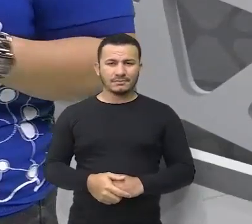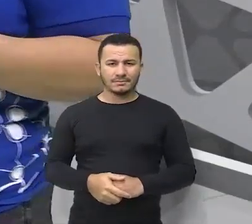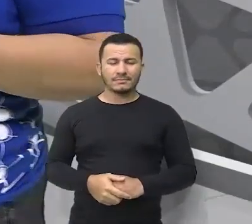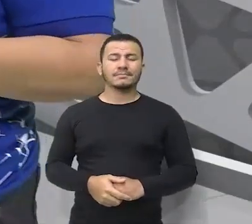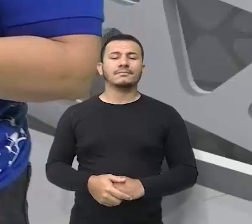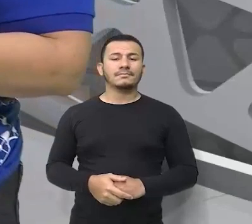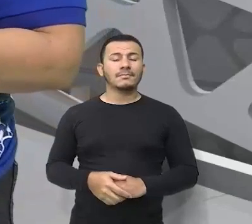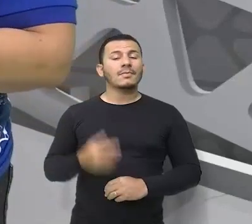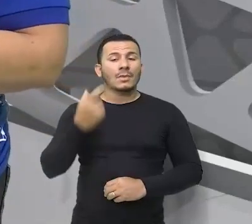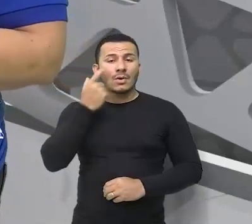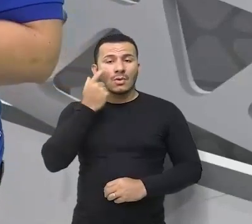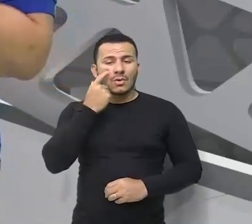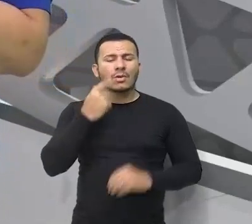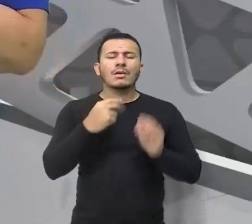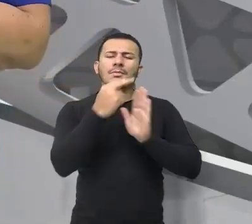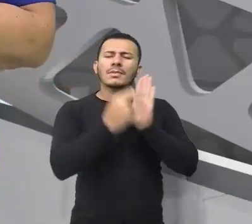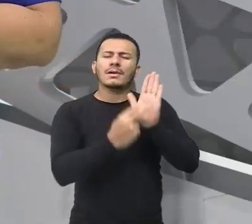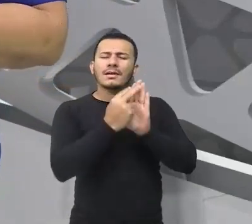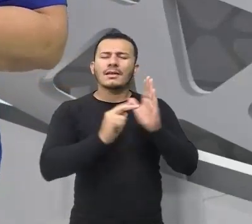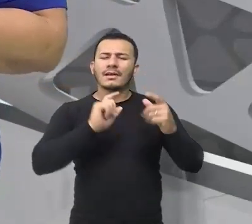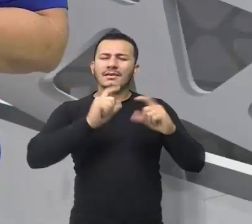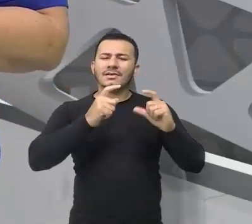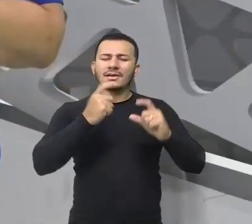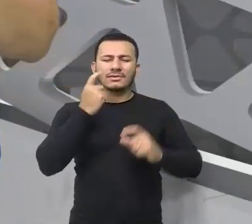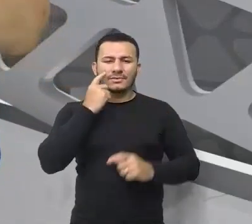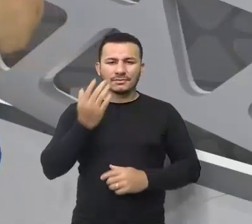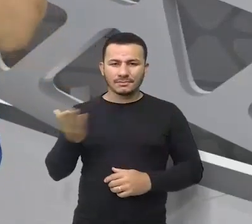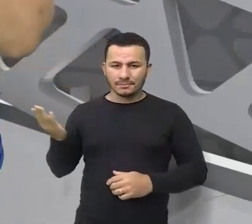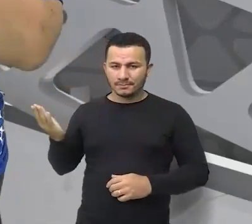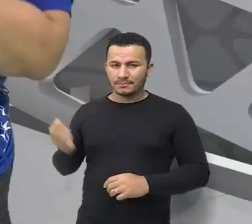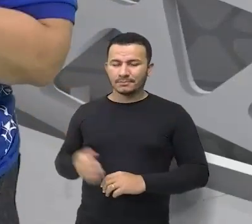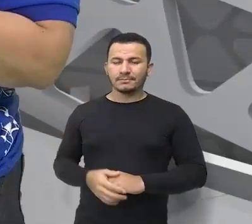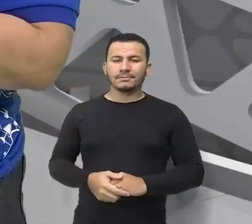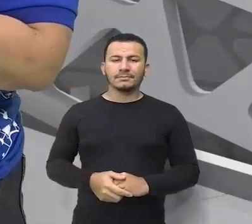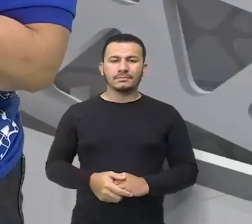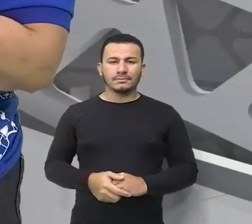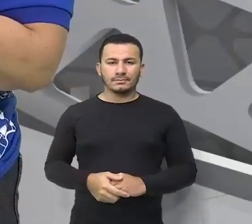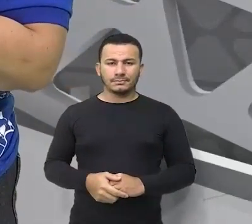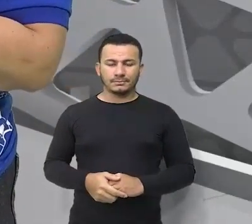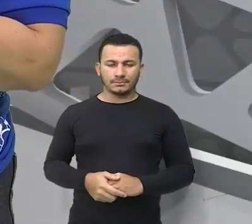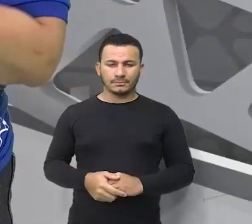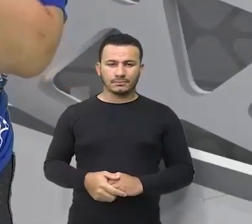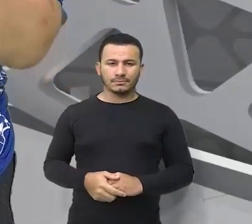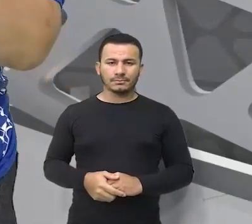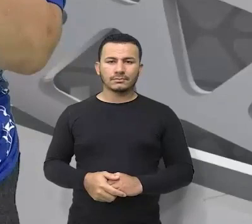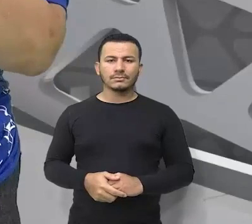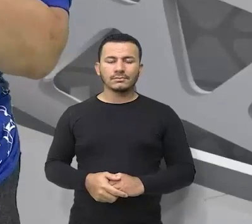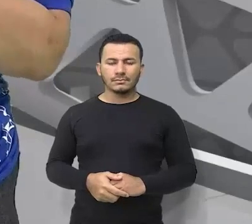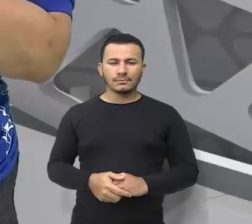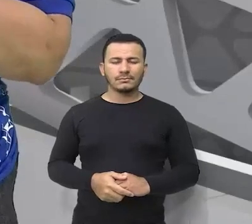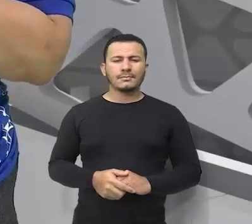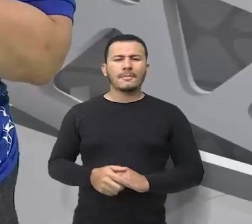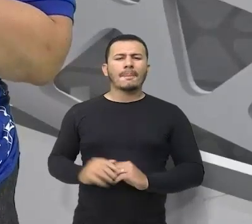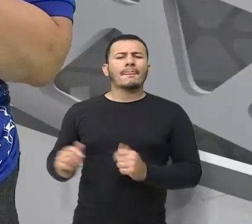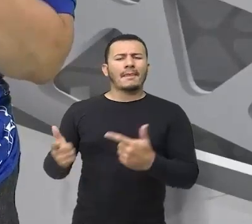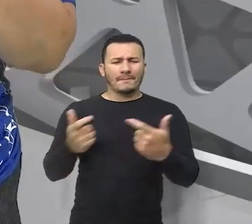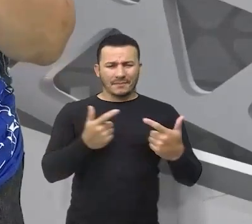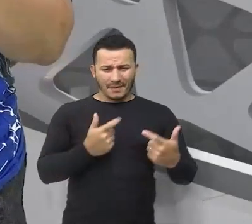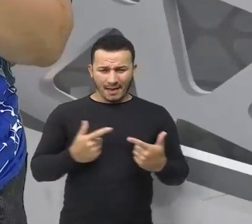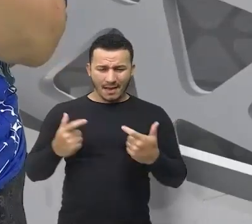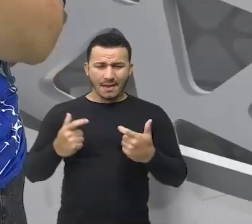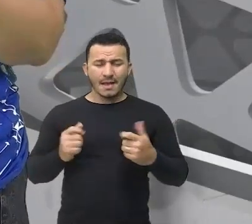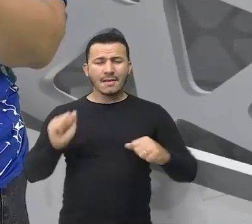é? Então vamos observar o que diz essa charge. Olhem só. A parte inicial. Guerra e